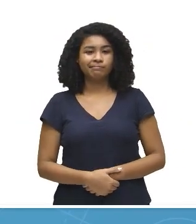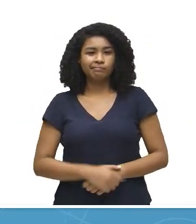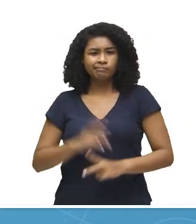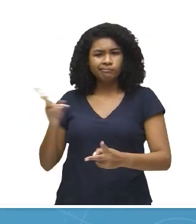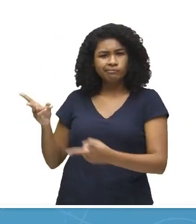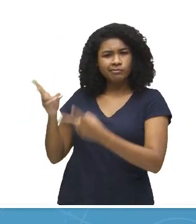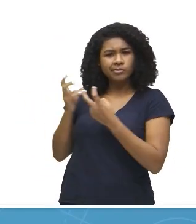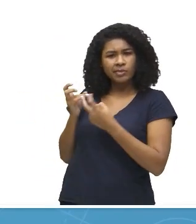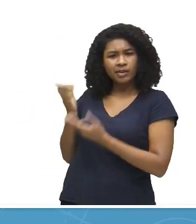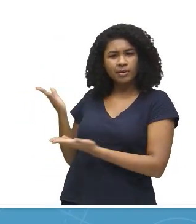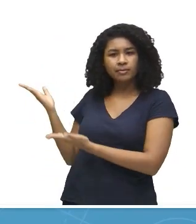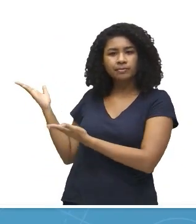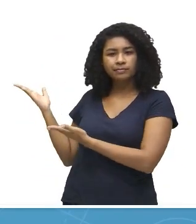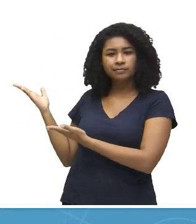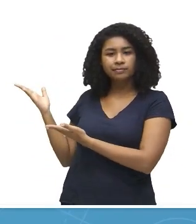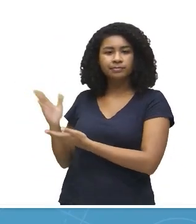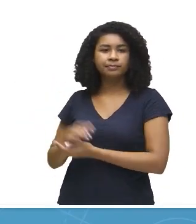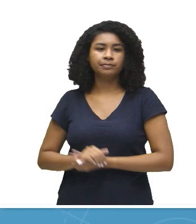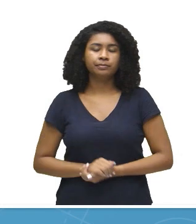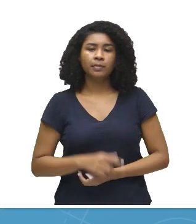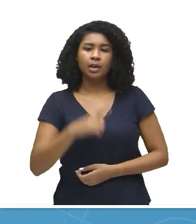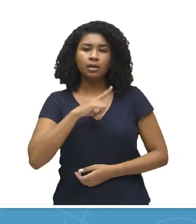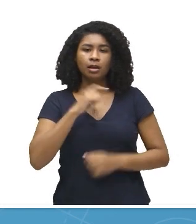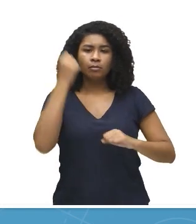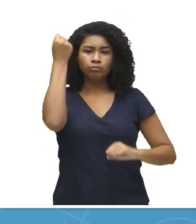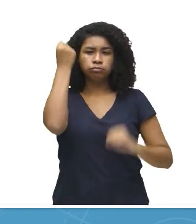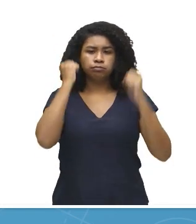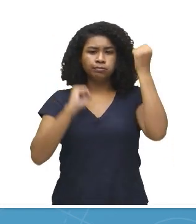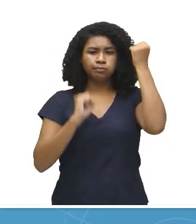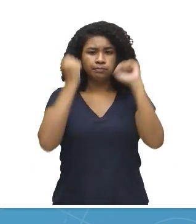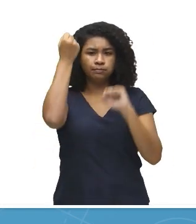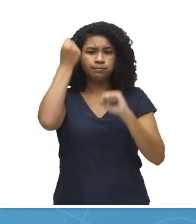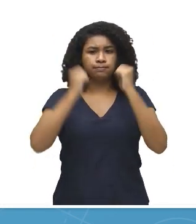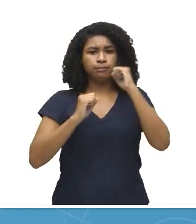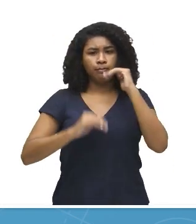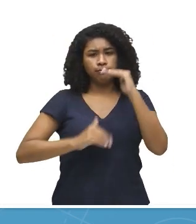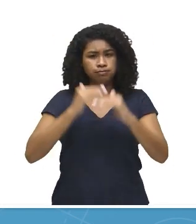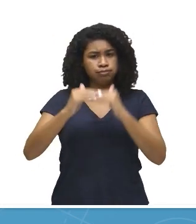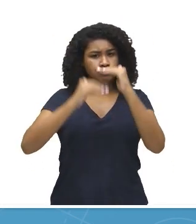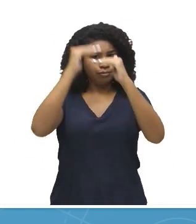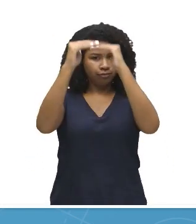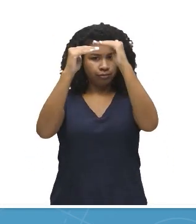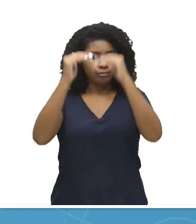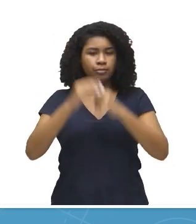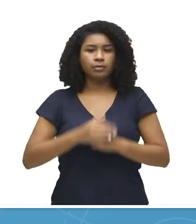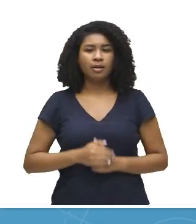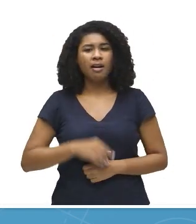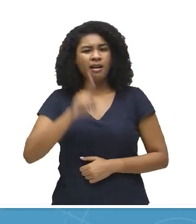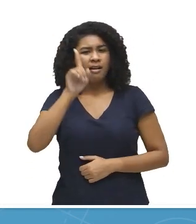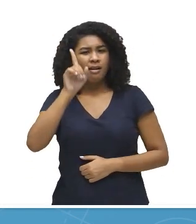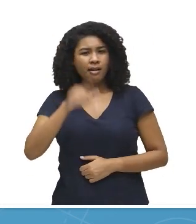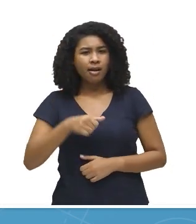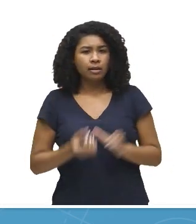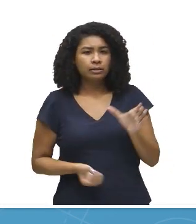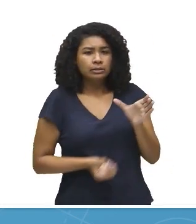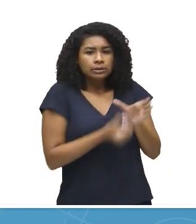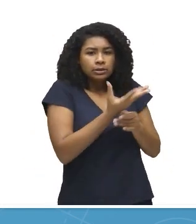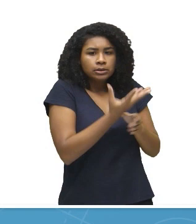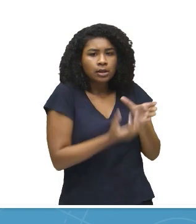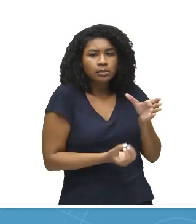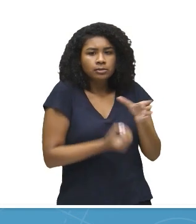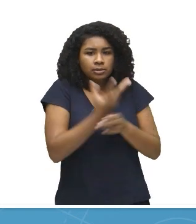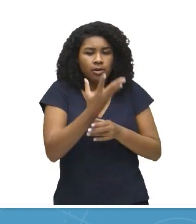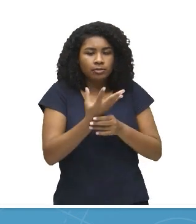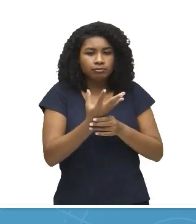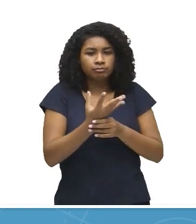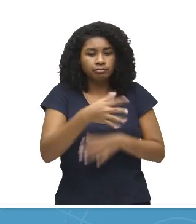temos a industrialização, que nada mais é que a instalação, né, de uma indústria aí nas